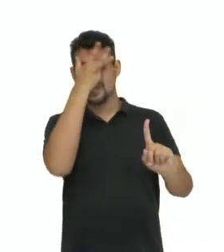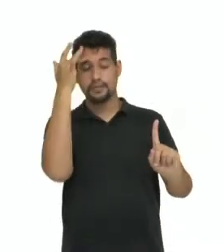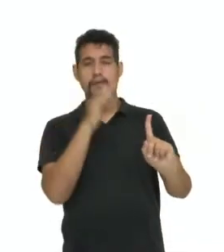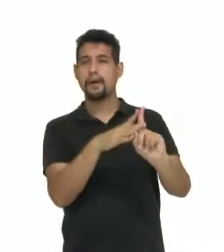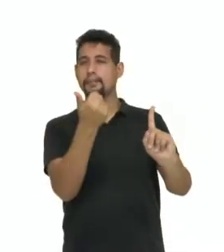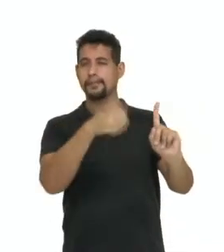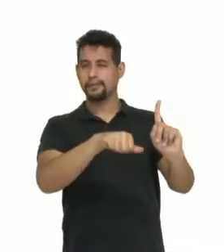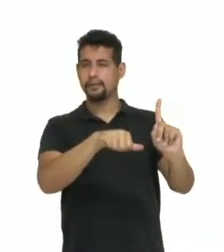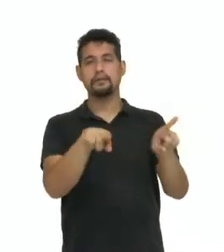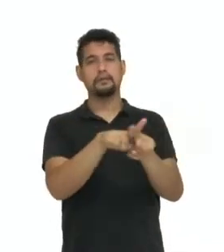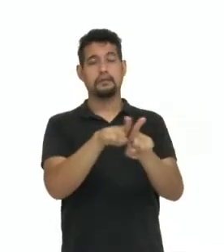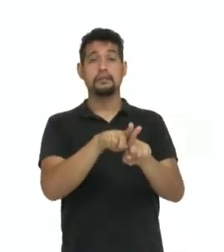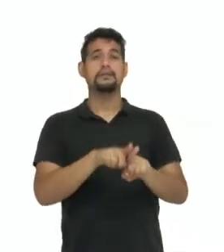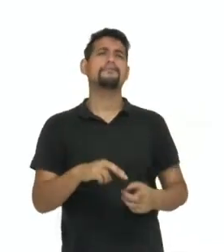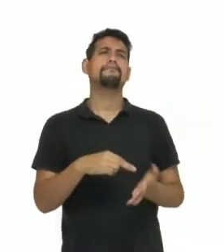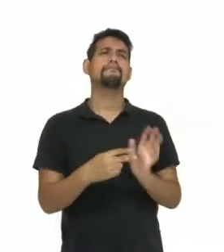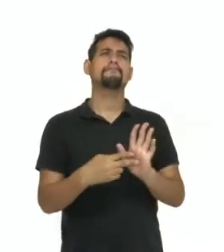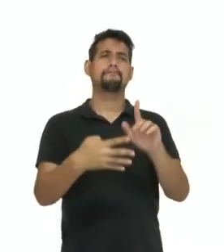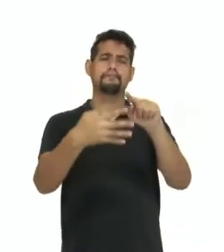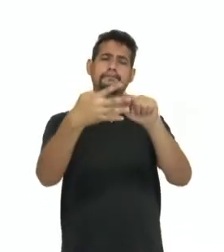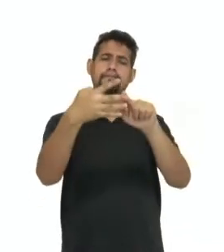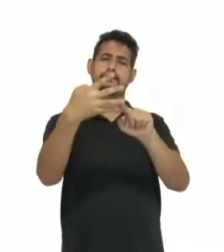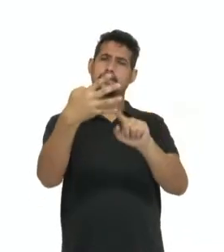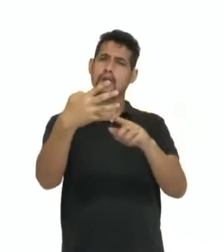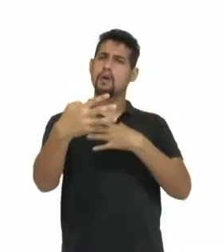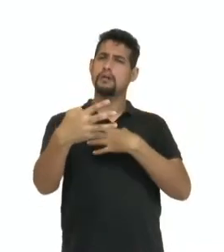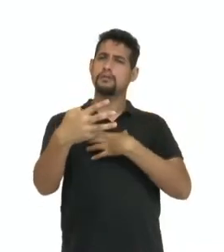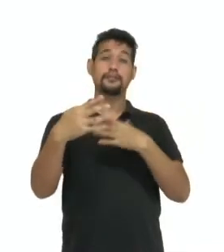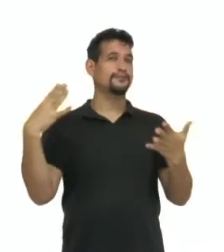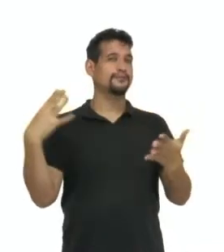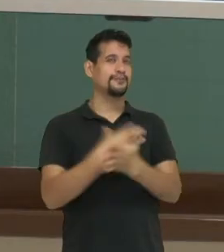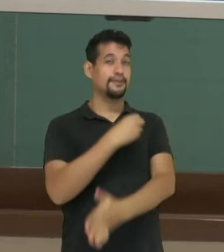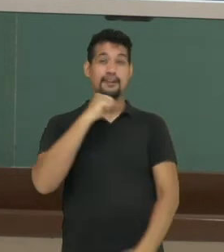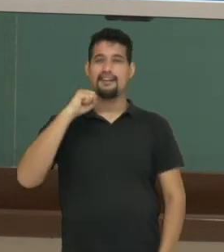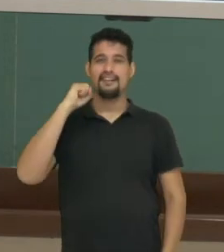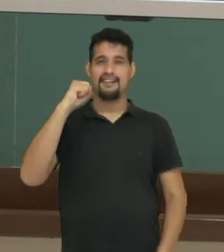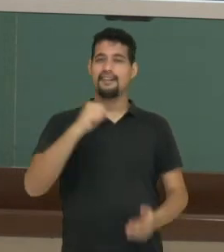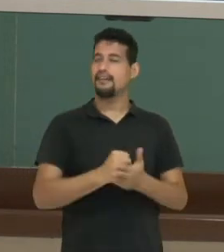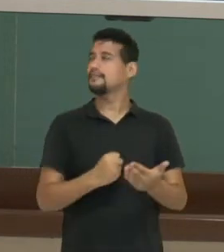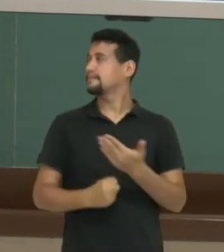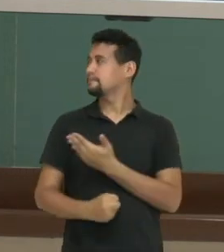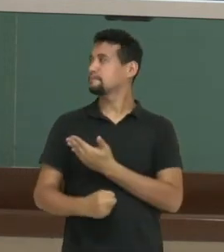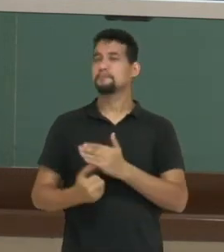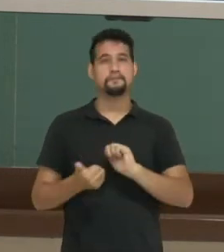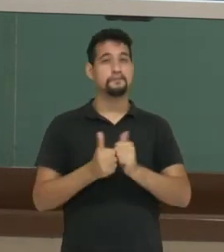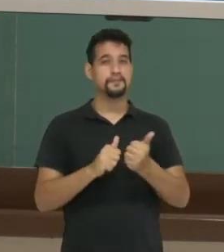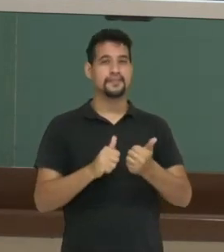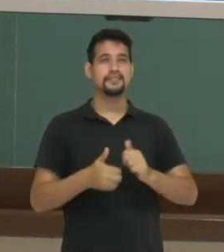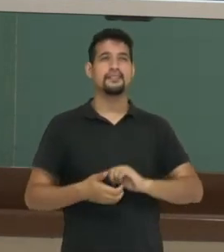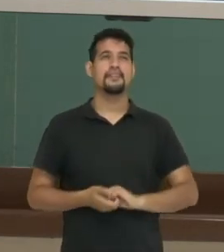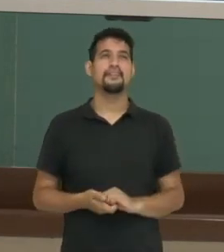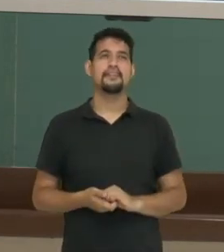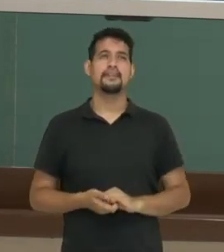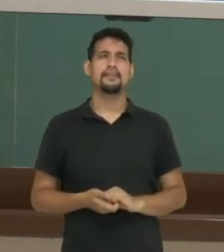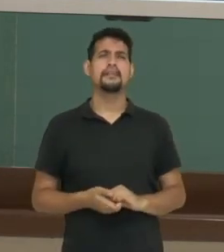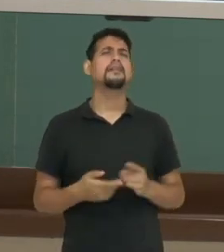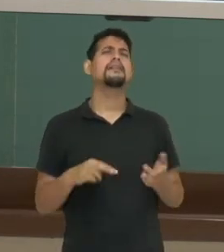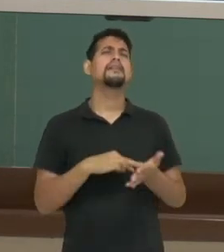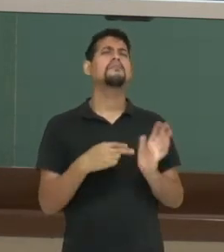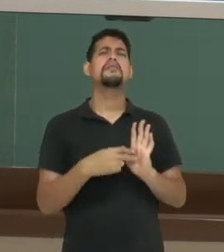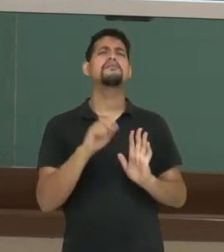são essas 4 formas de se vencer no taekwondo.